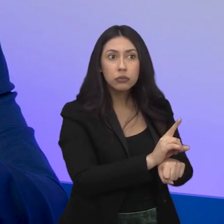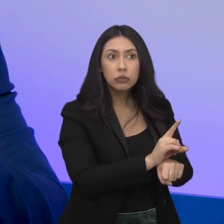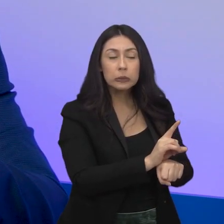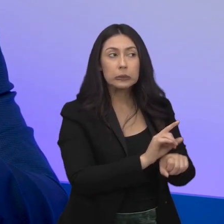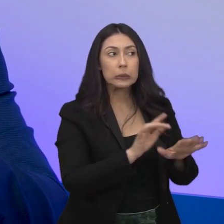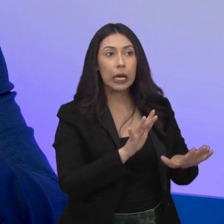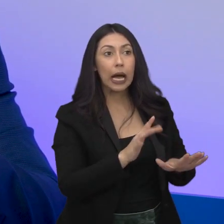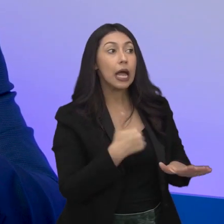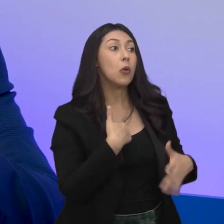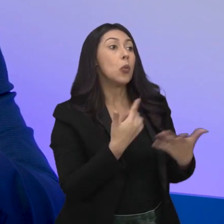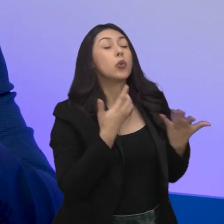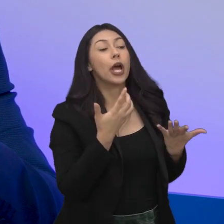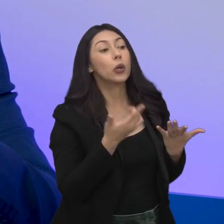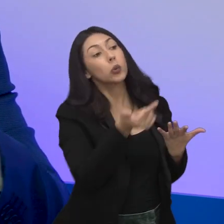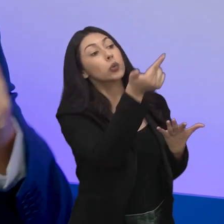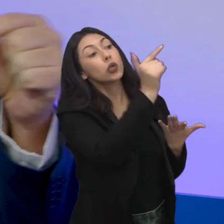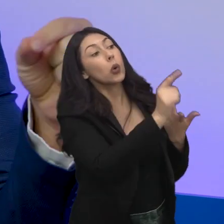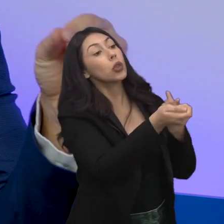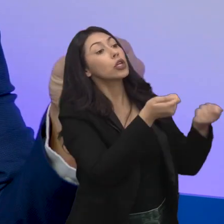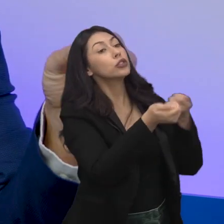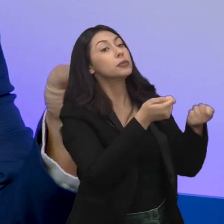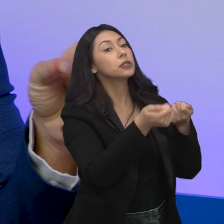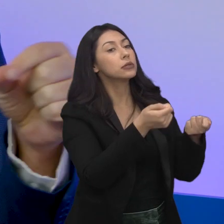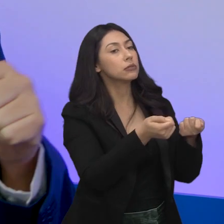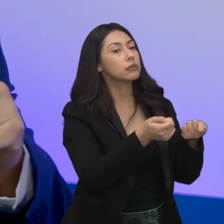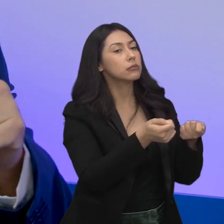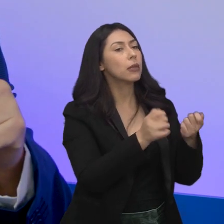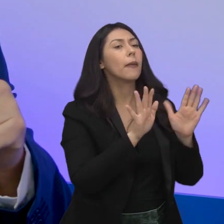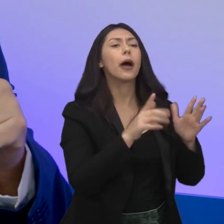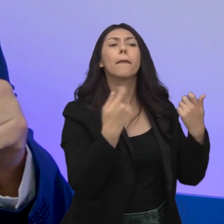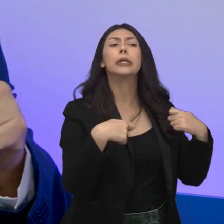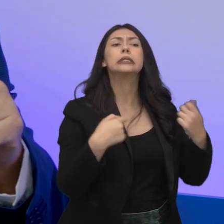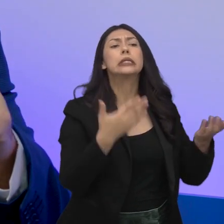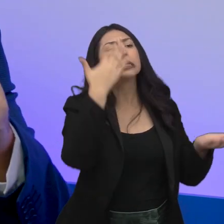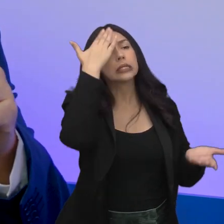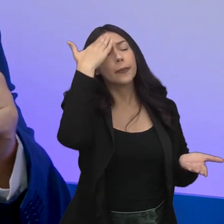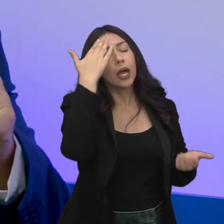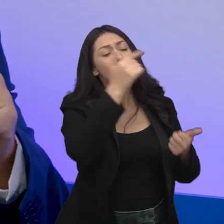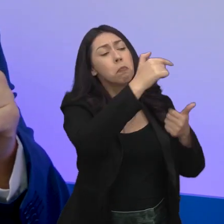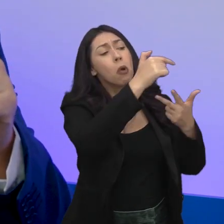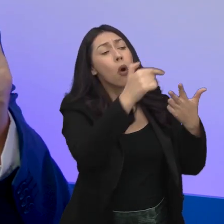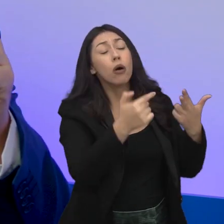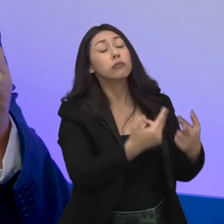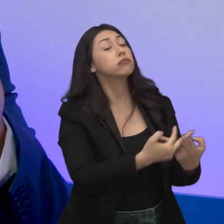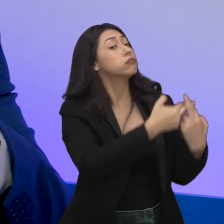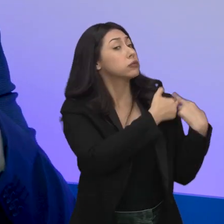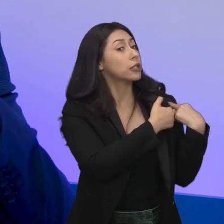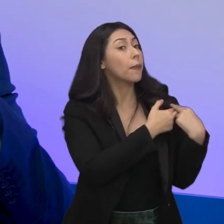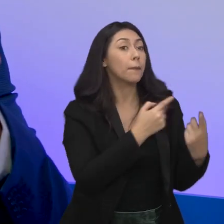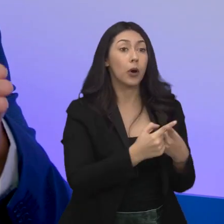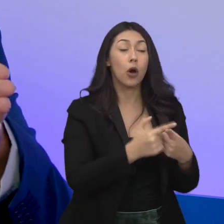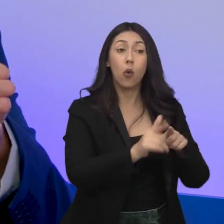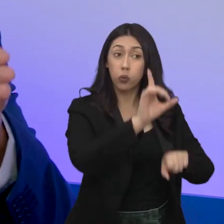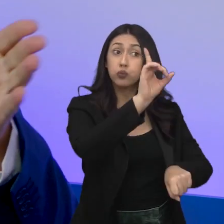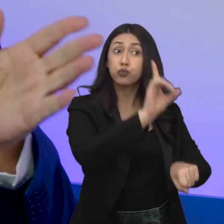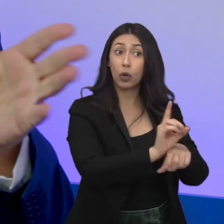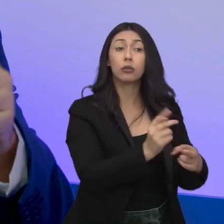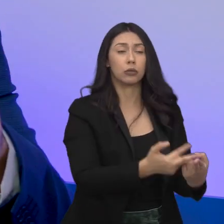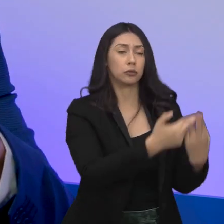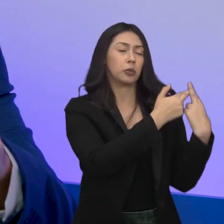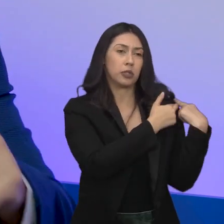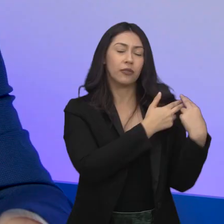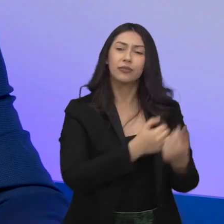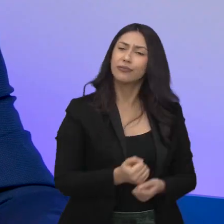terceiro faça a administração, para ver o que está incluso naquele serviço. Mas, via de regra, a responsabilidade direta é